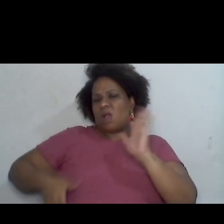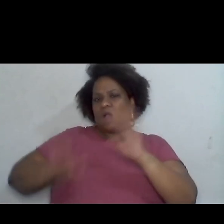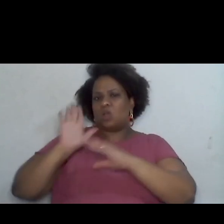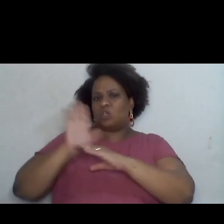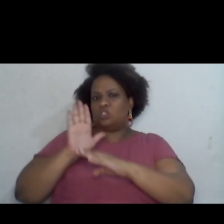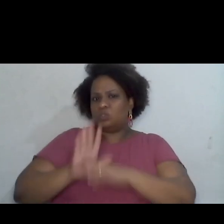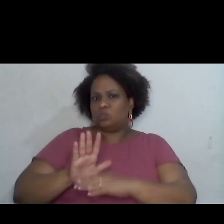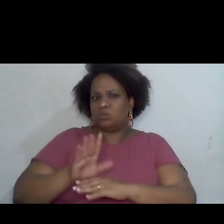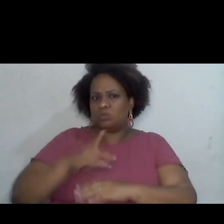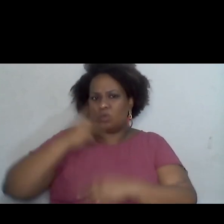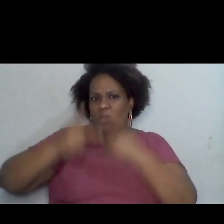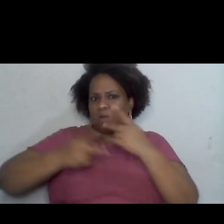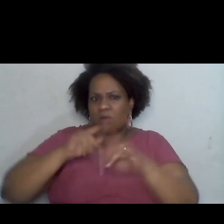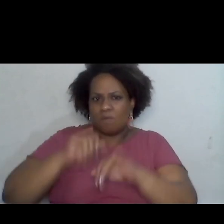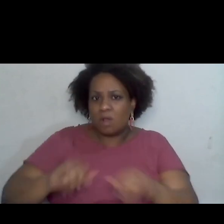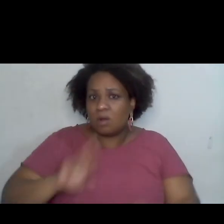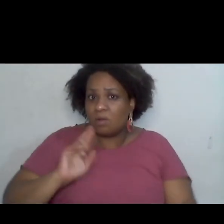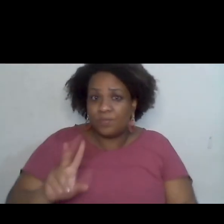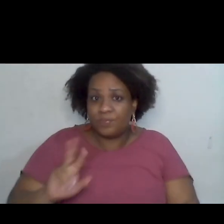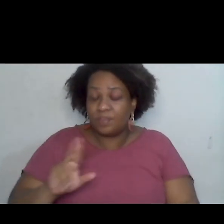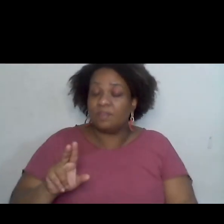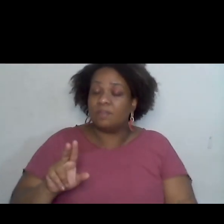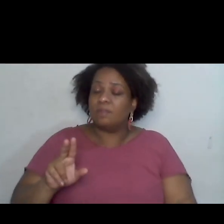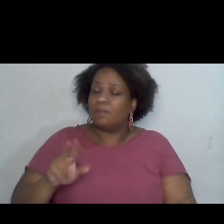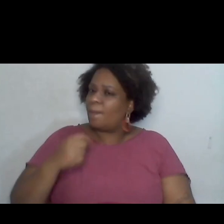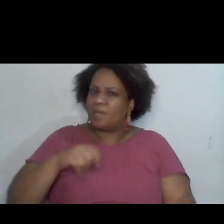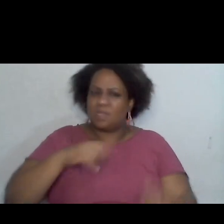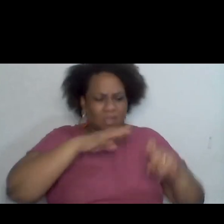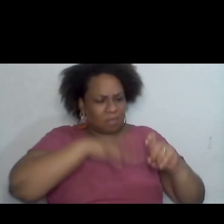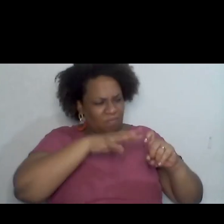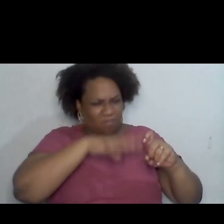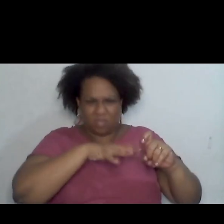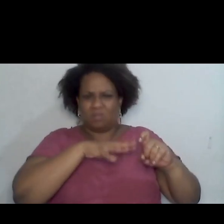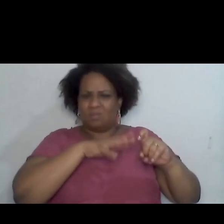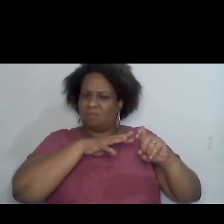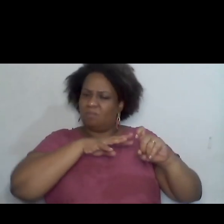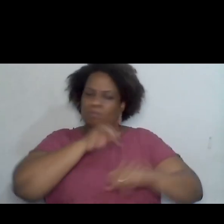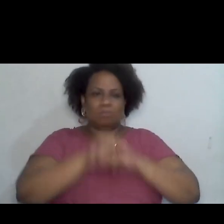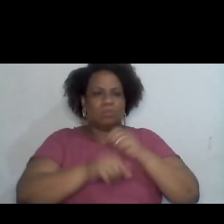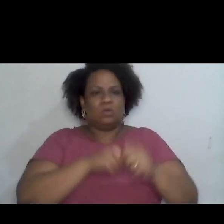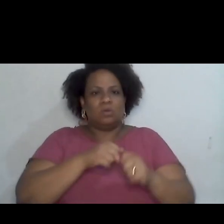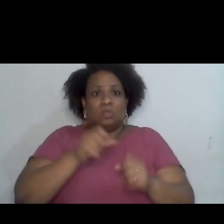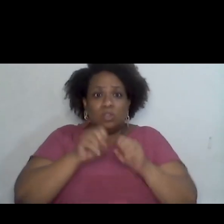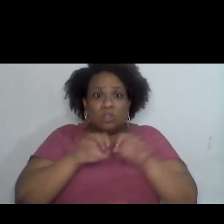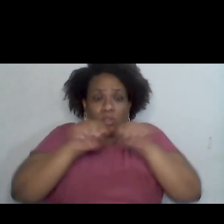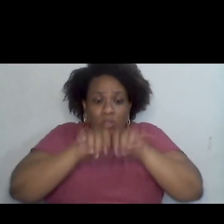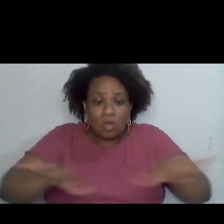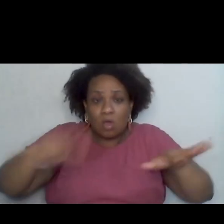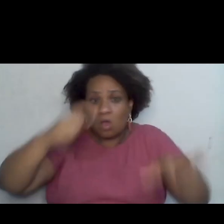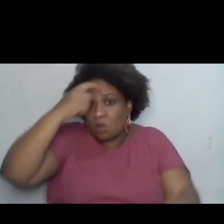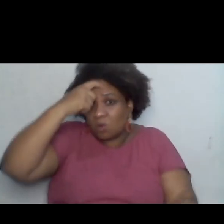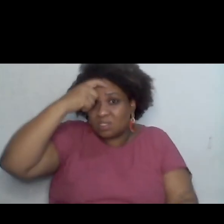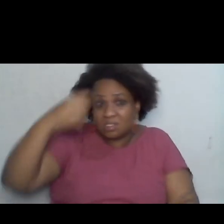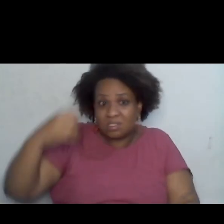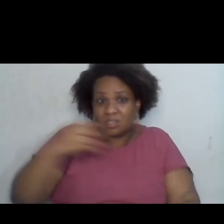durante tantos anos nesse Brasil. E a gente precisa desmistificar isso. A gente precisa uma nova consciência social sobre os valores, sobre como